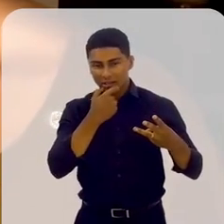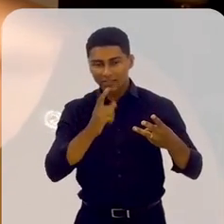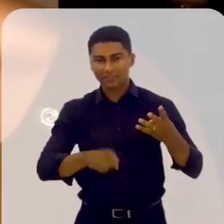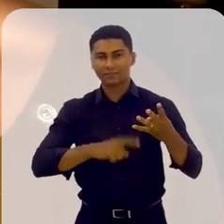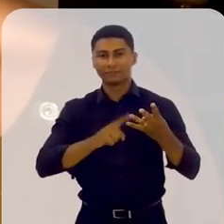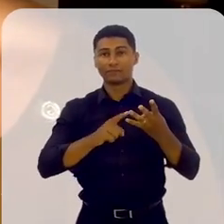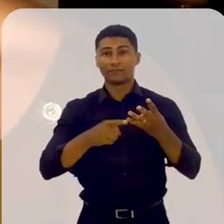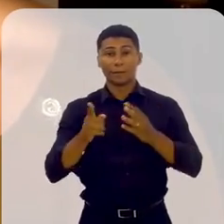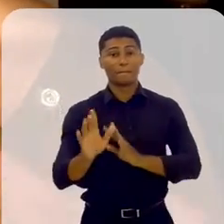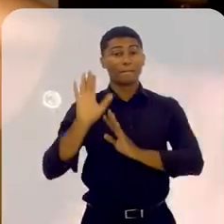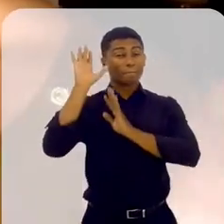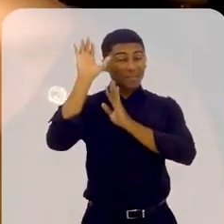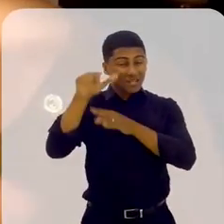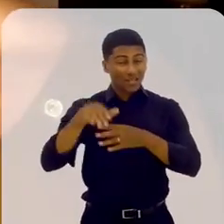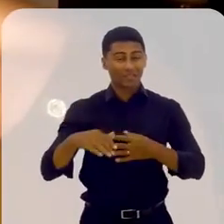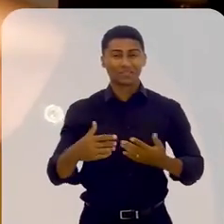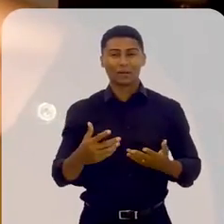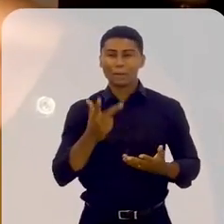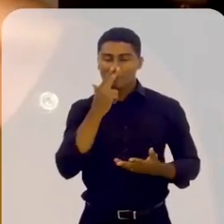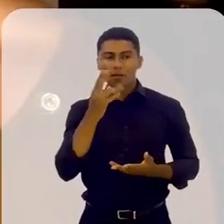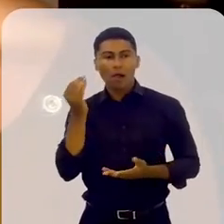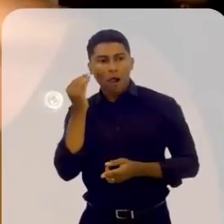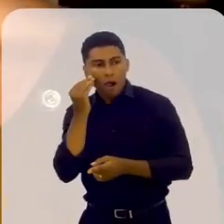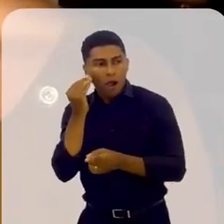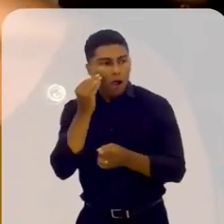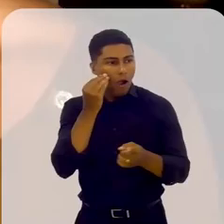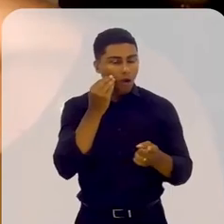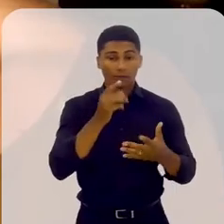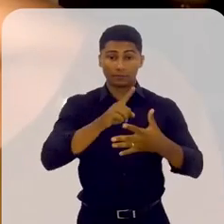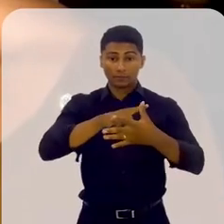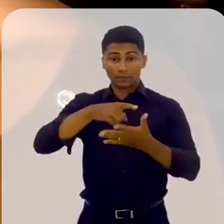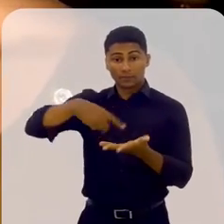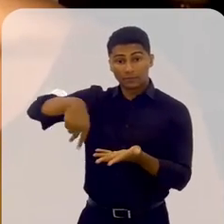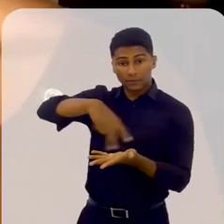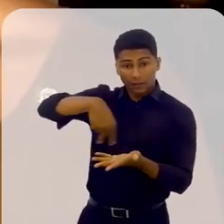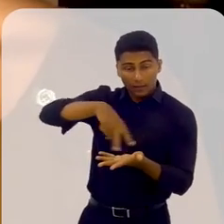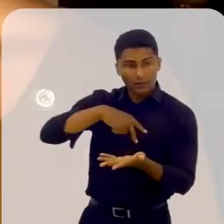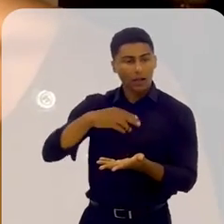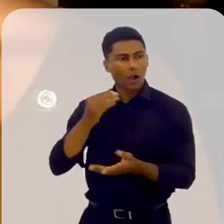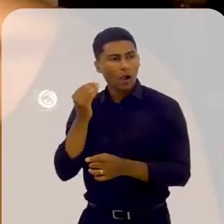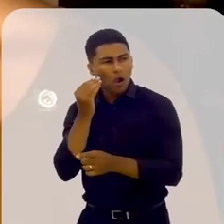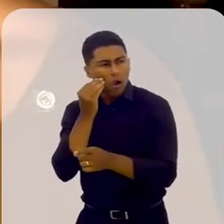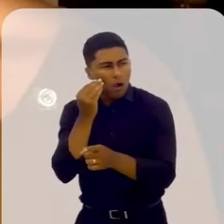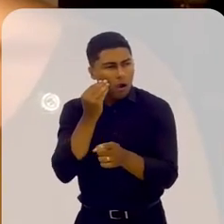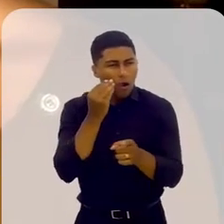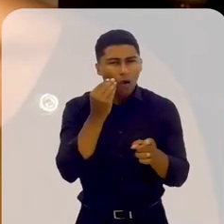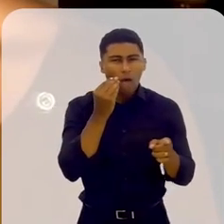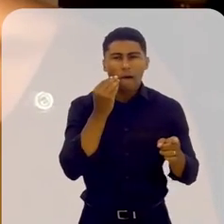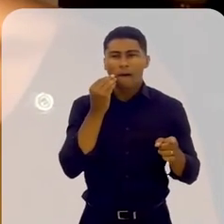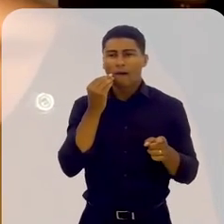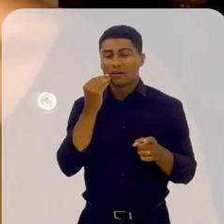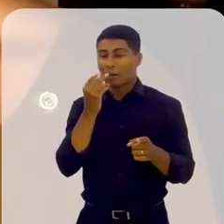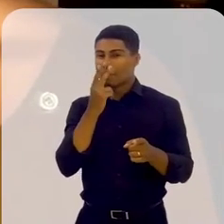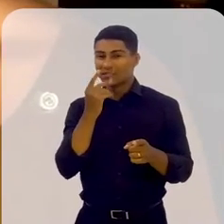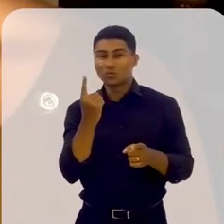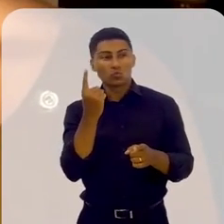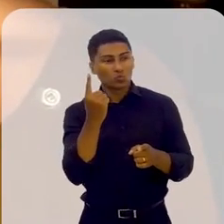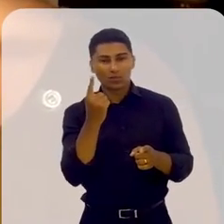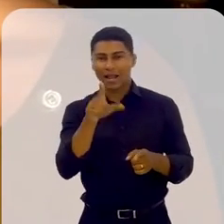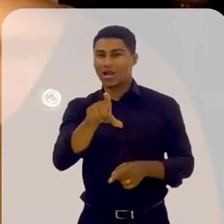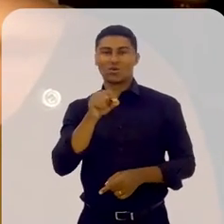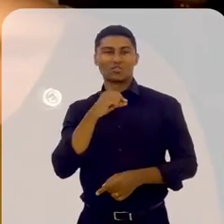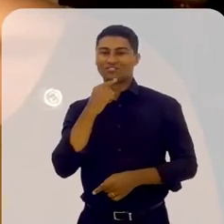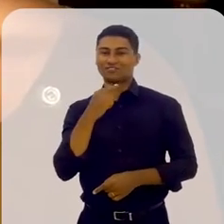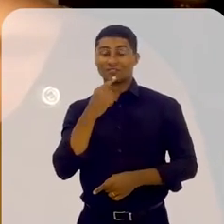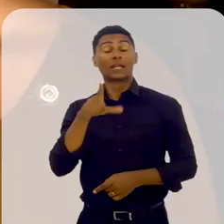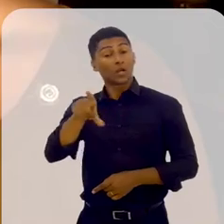inglês, basquete. Eu fui experimentando várias coisas, dança. Então, eu já sabia que eu não ia saber escolher uma coisa